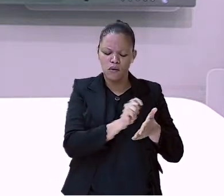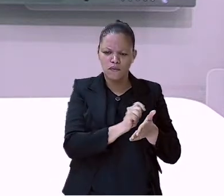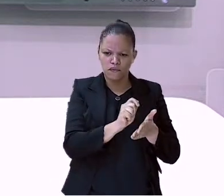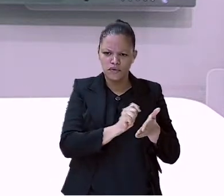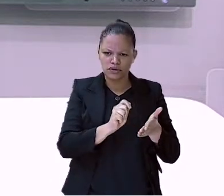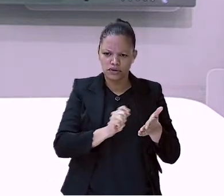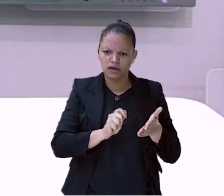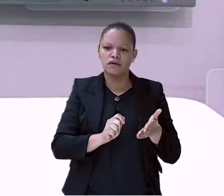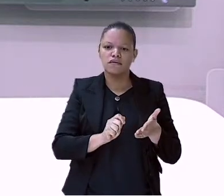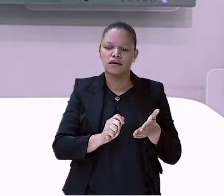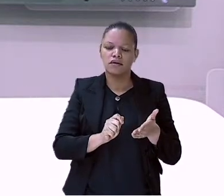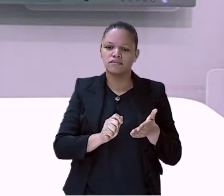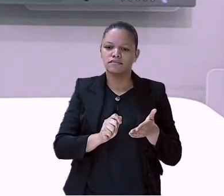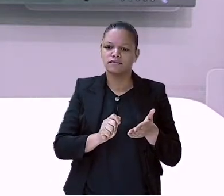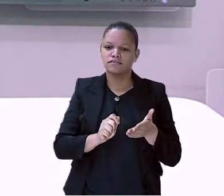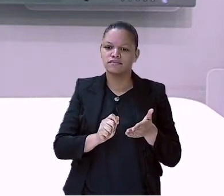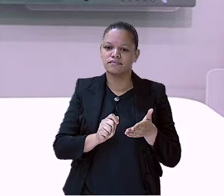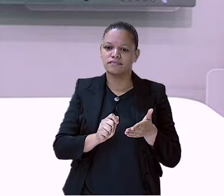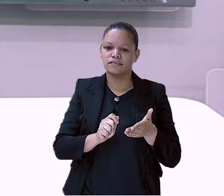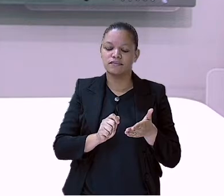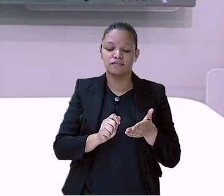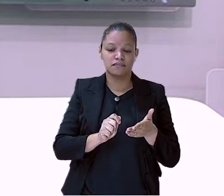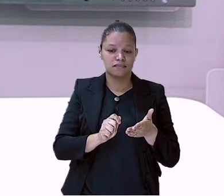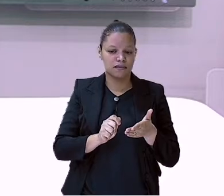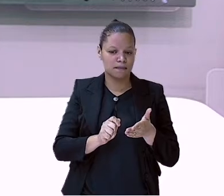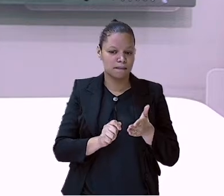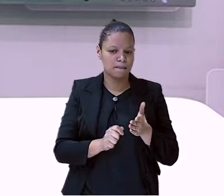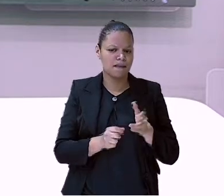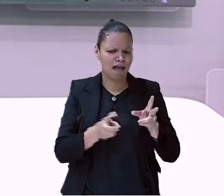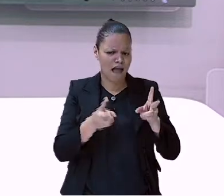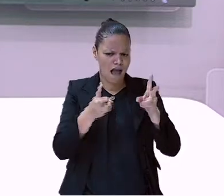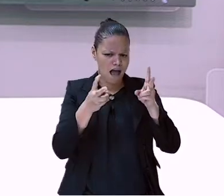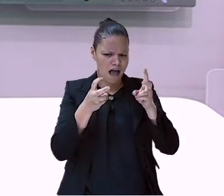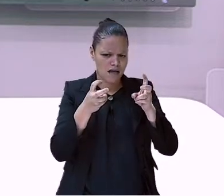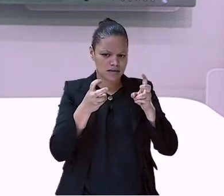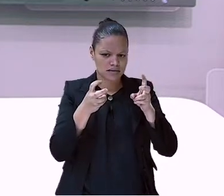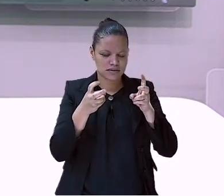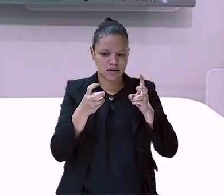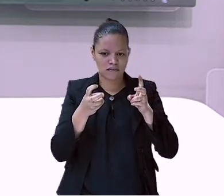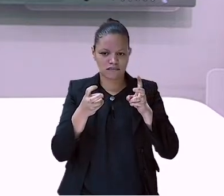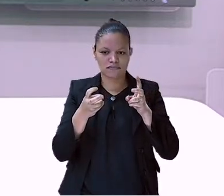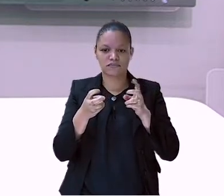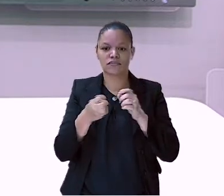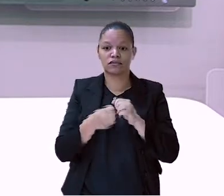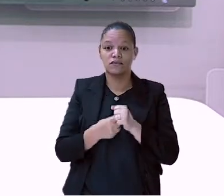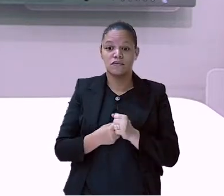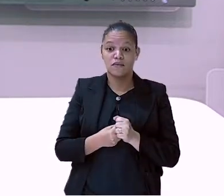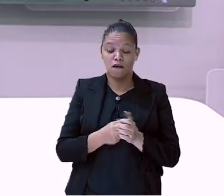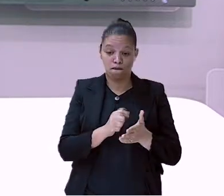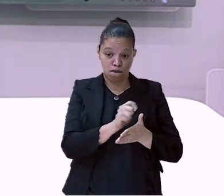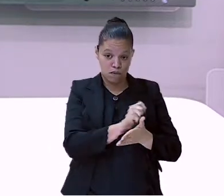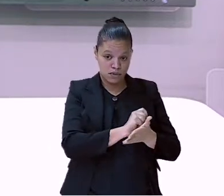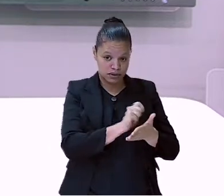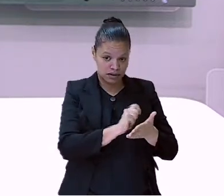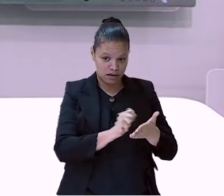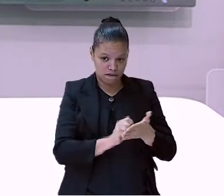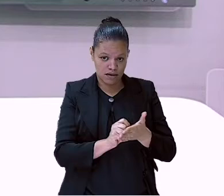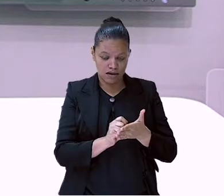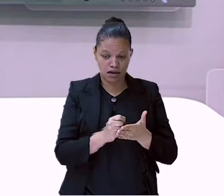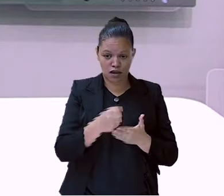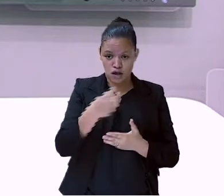4,2 cm, porque é centímetro aqui, a base da minha medida de comprimento,